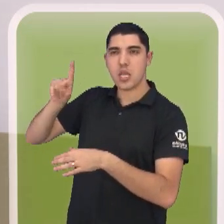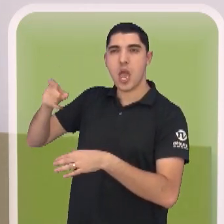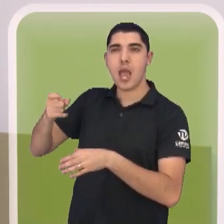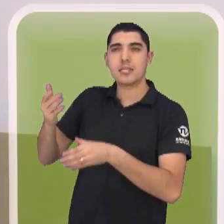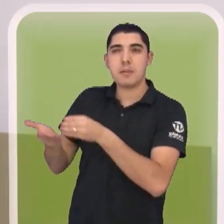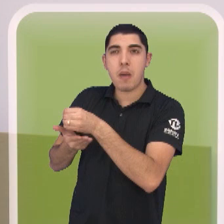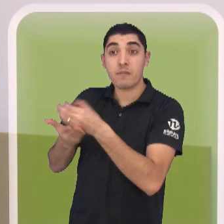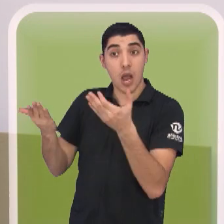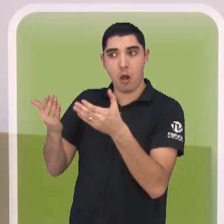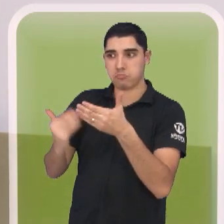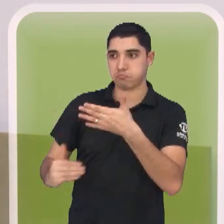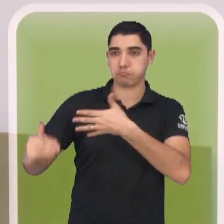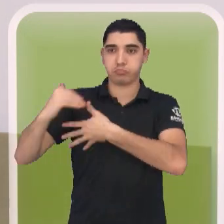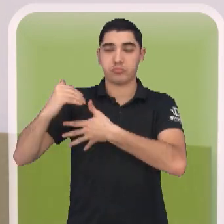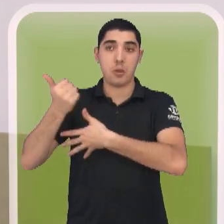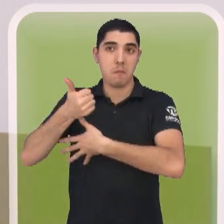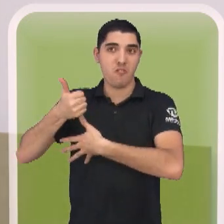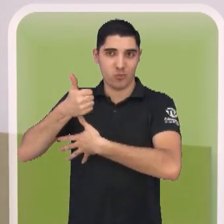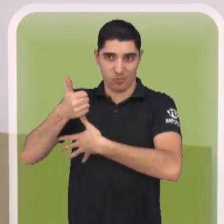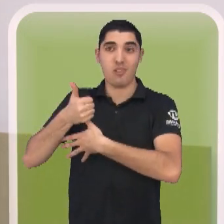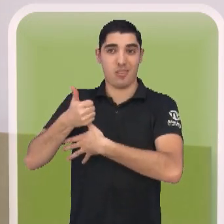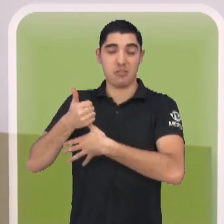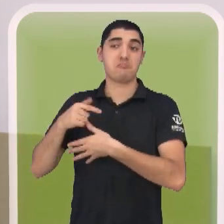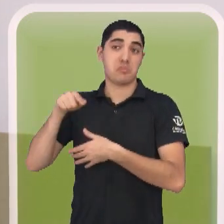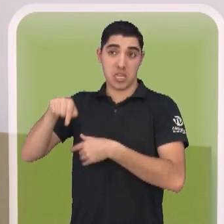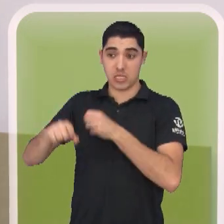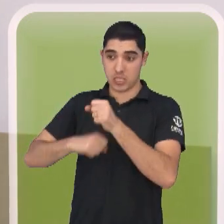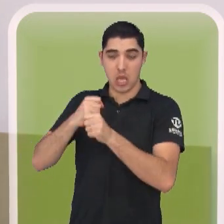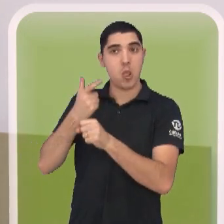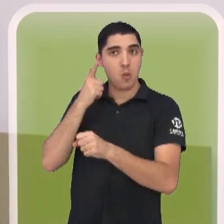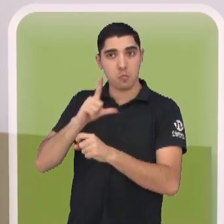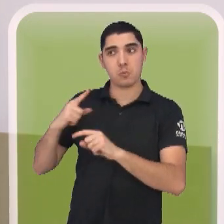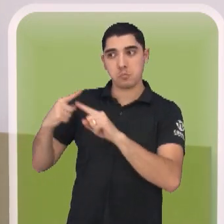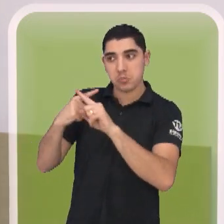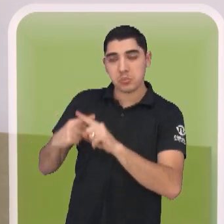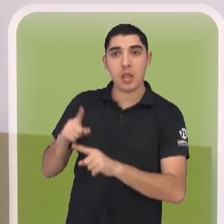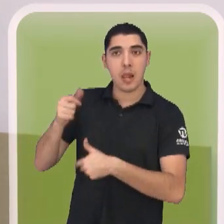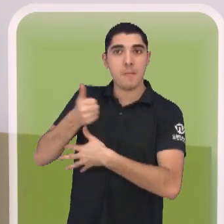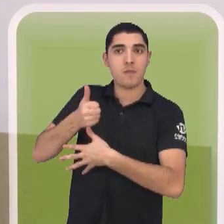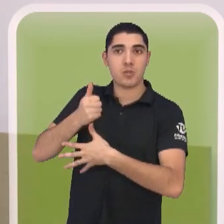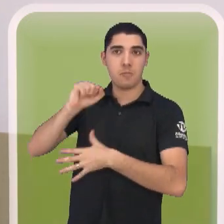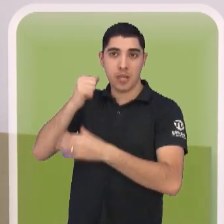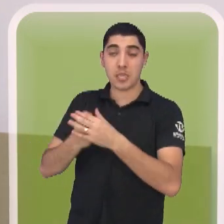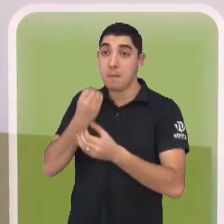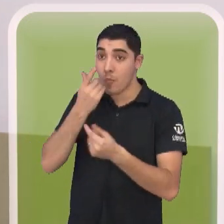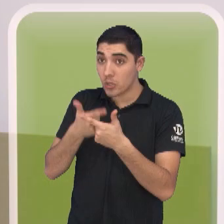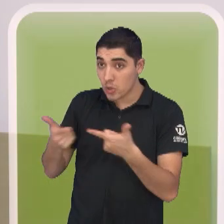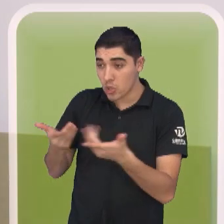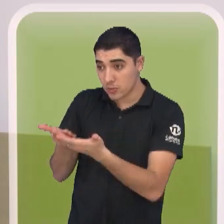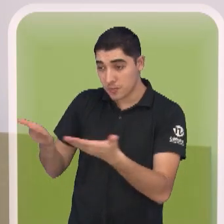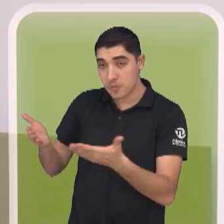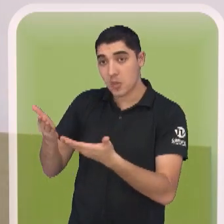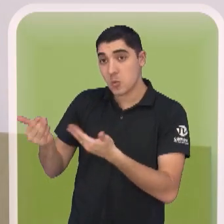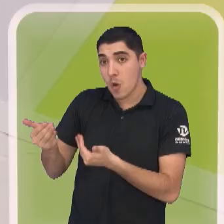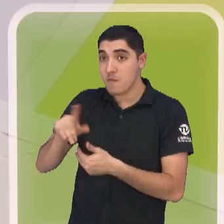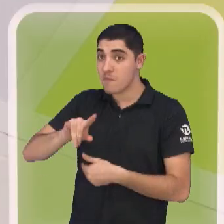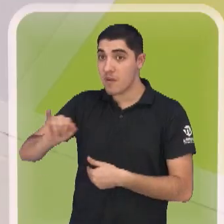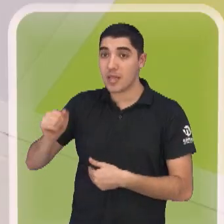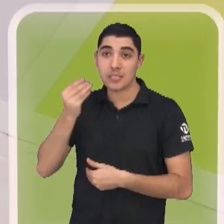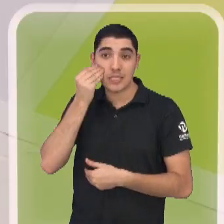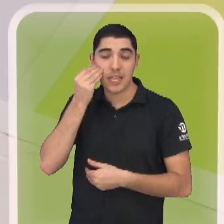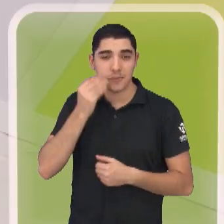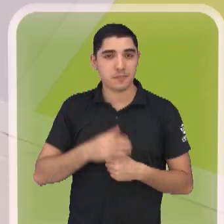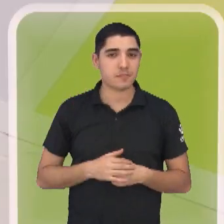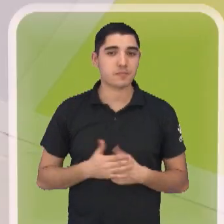jogando aí né fizeram um bom campeonato esse ano já estão jogando no time profissional então boa sorte foi molecada que tá vai fazer o teste aí o Mateus